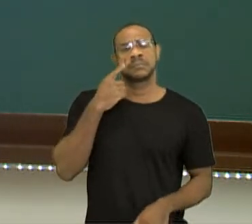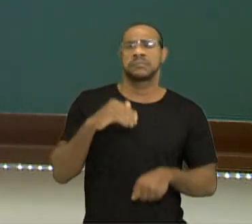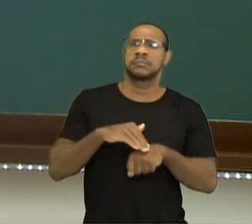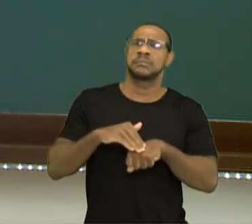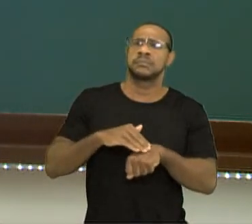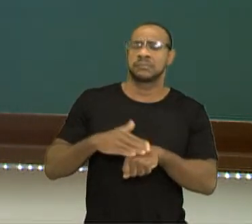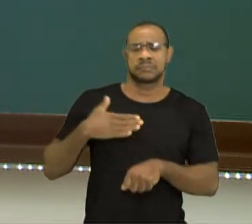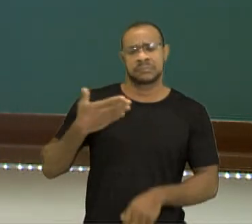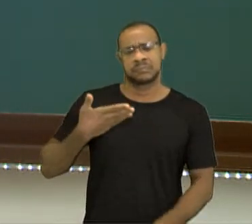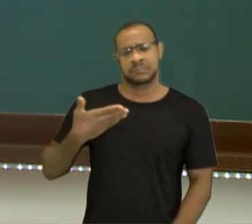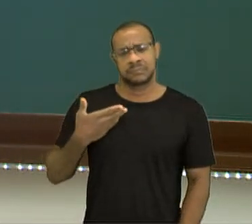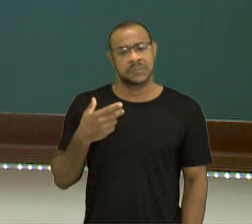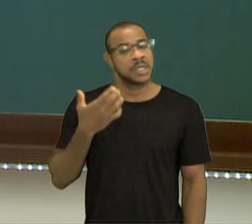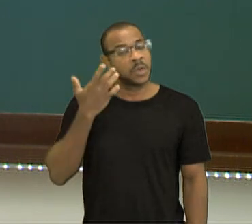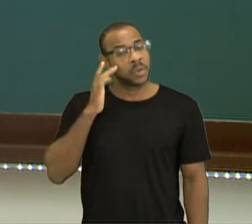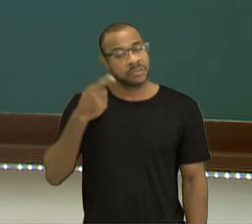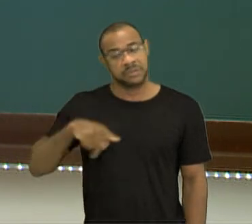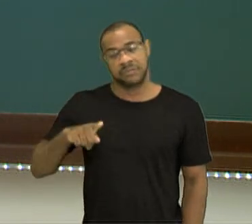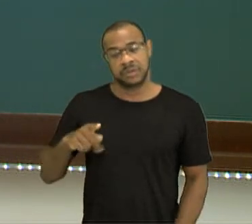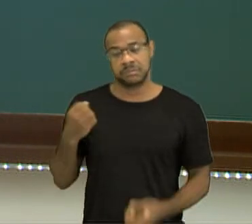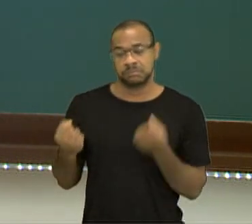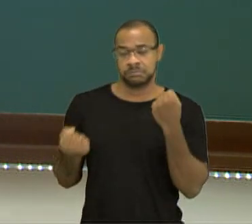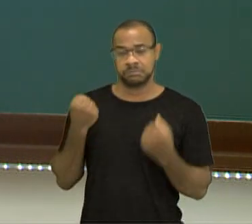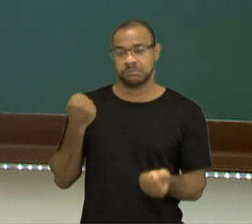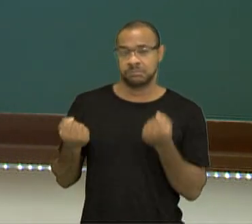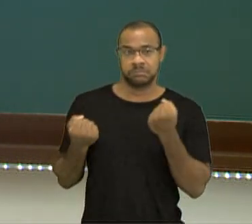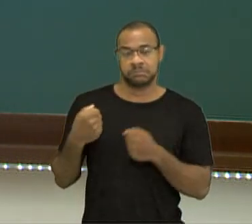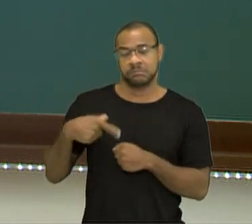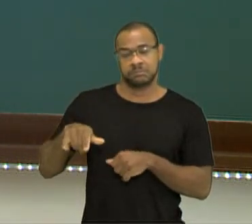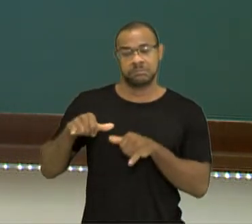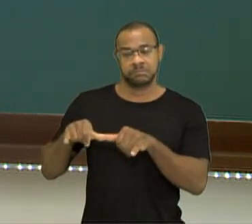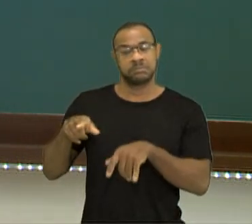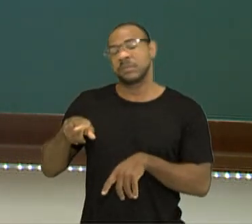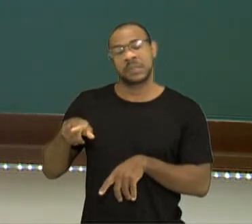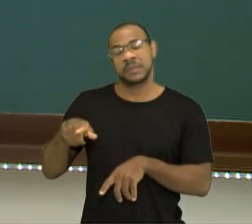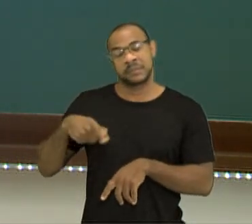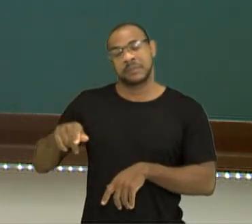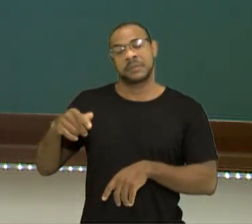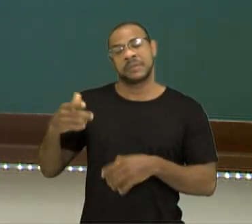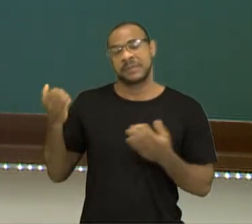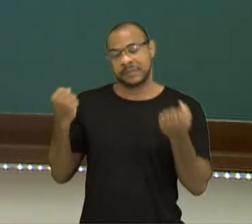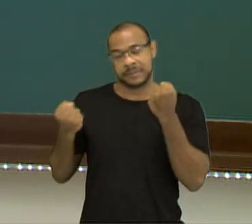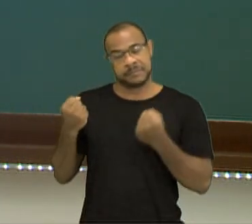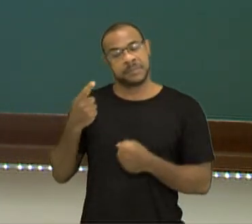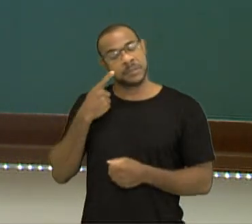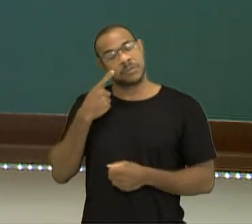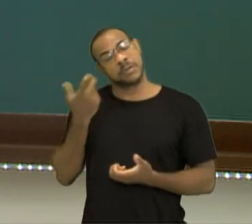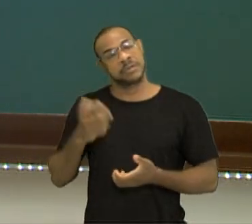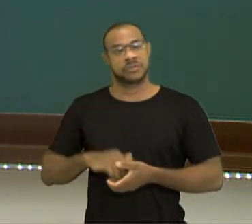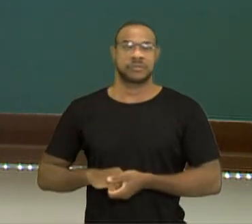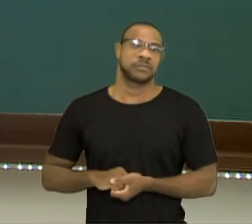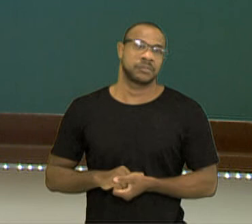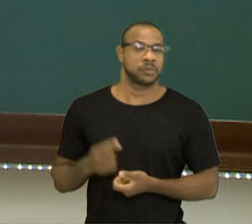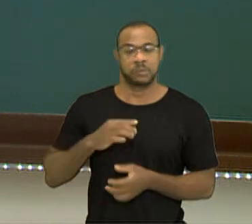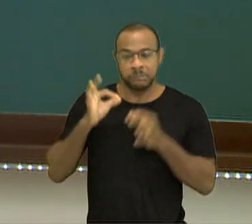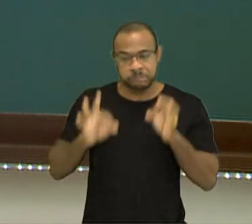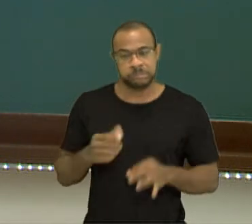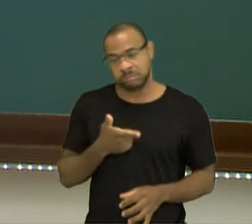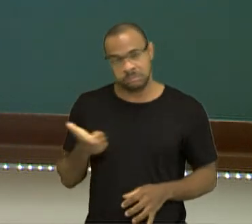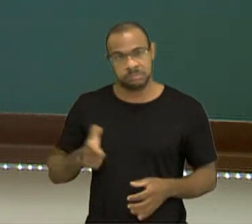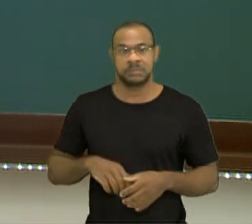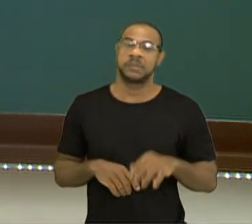mas ela deve ter ido para a academia. Está especulando aqui algumas estão no passado, ela não está afirmando. Por isso a letra